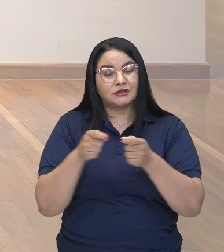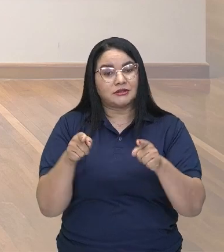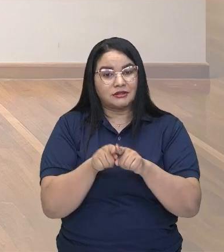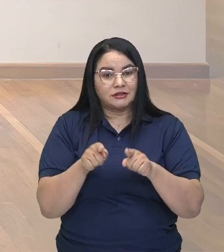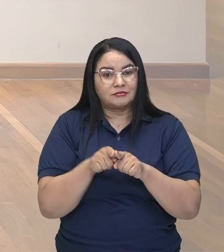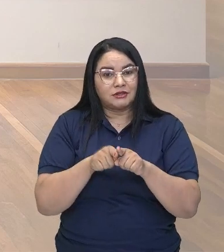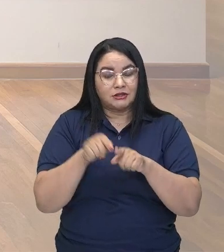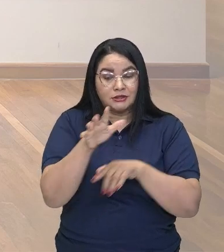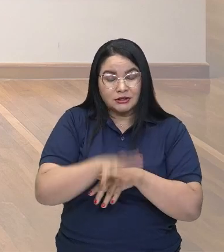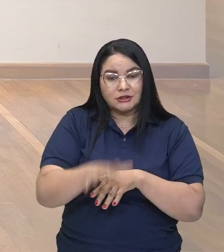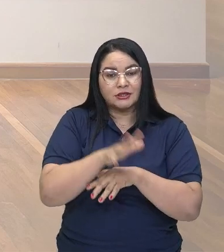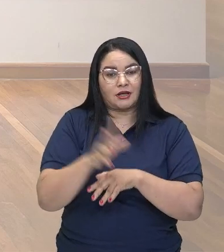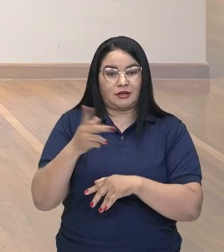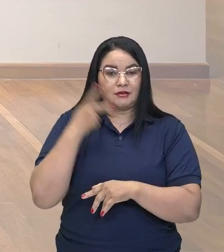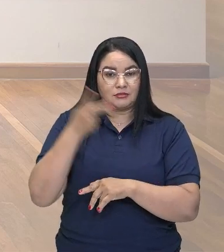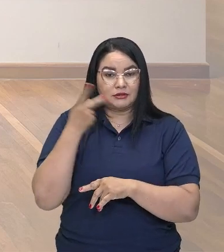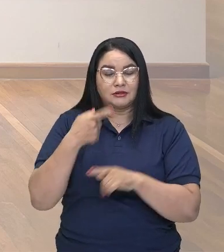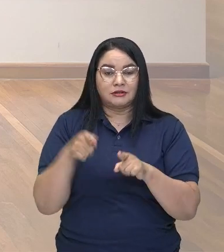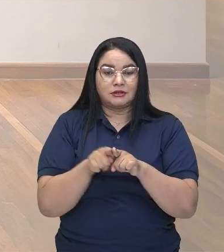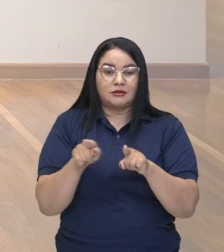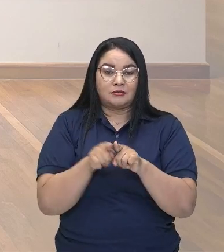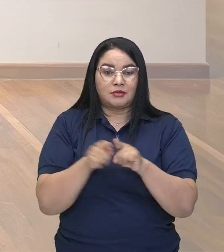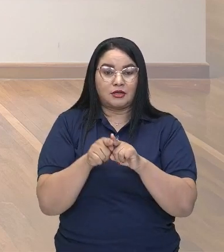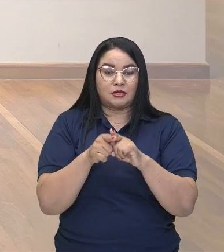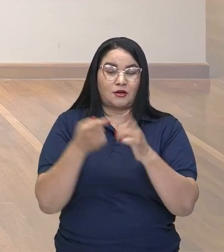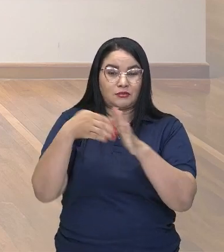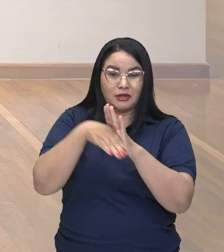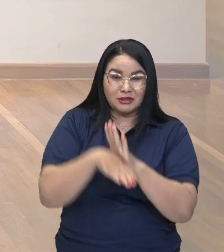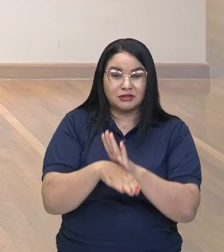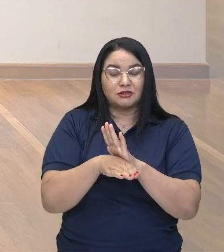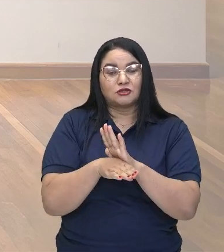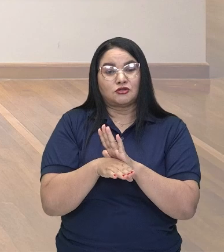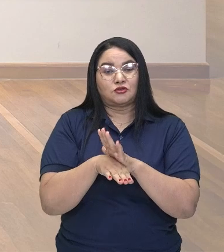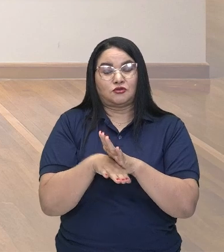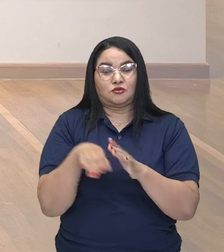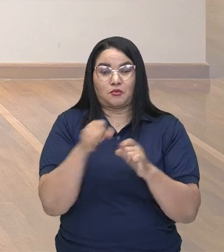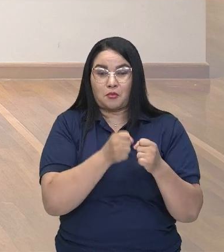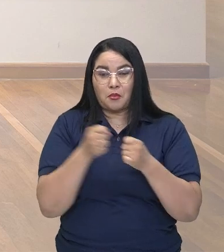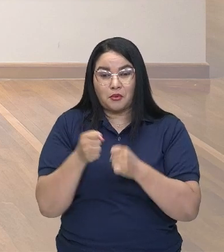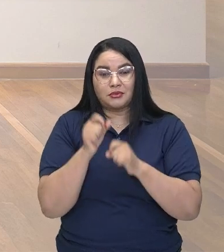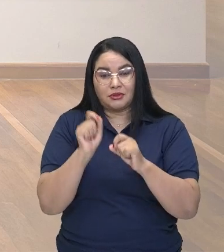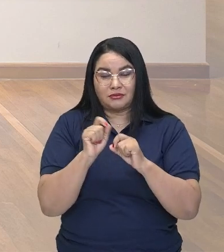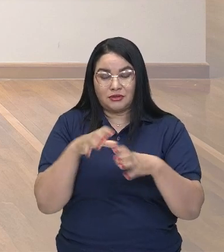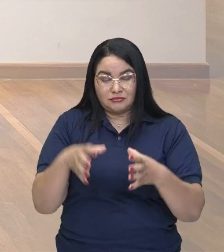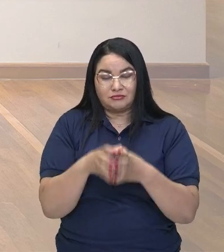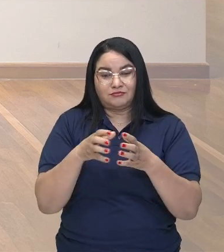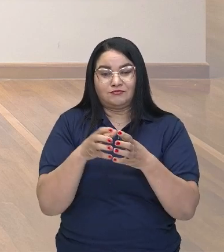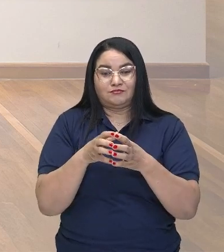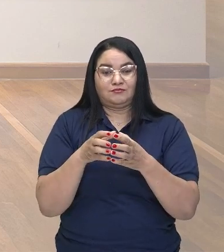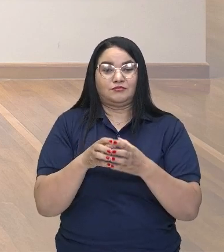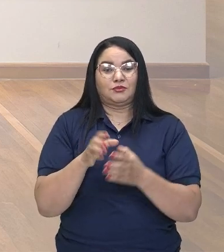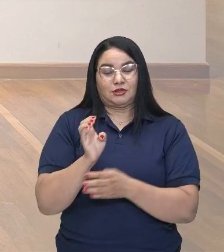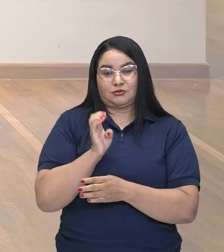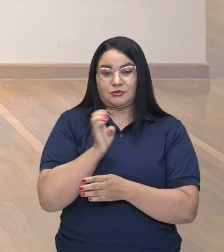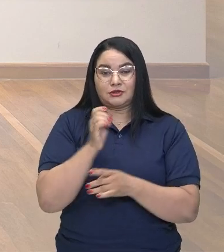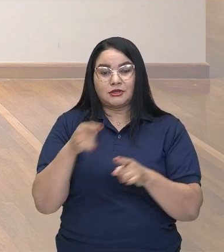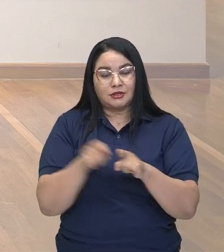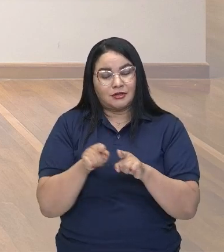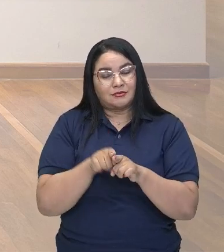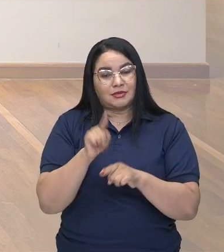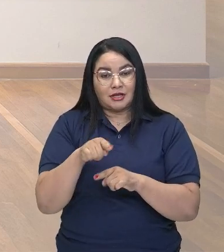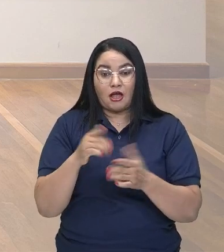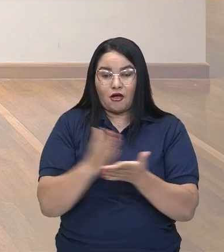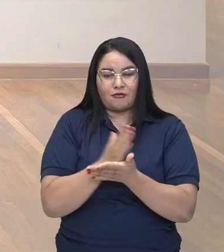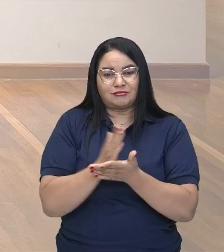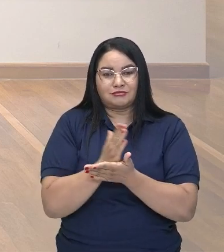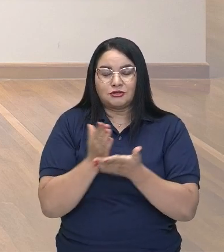campo político o declínio do poder das oligarquias. Então as oligarquias vão aí chegar ao